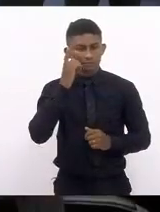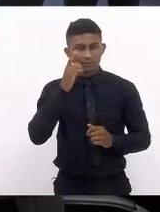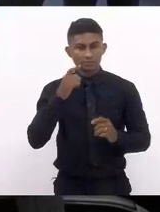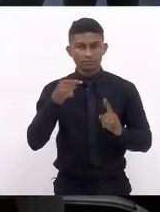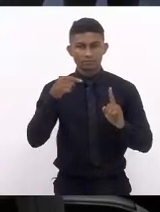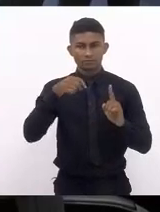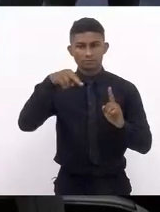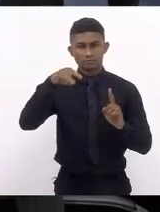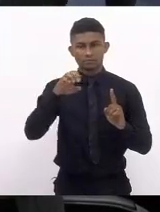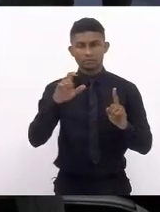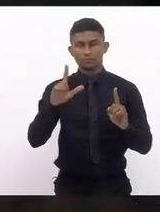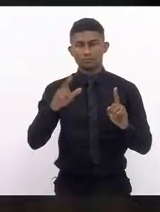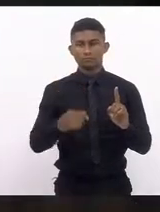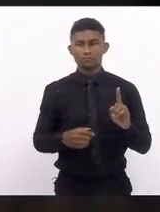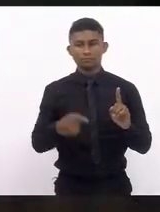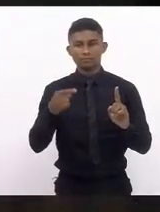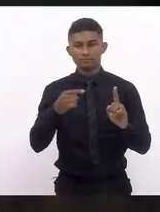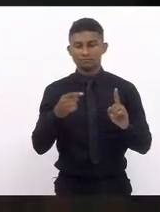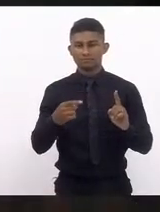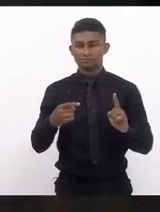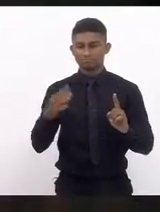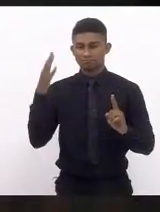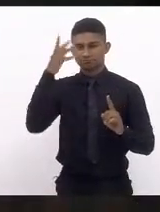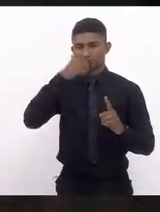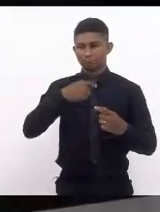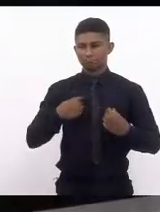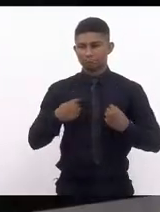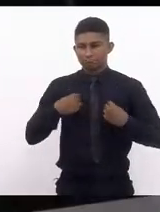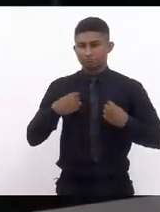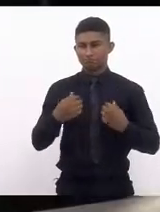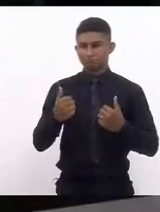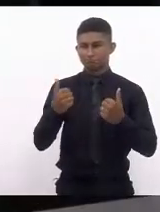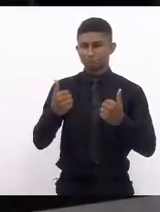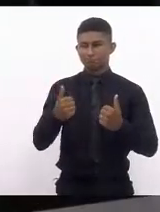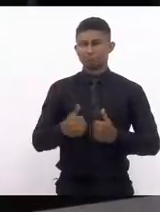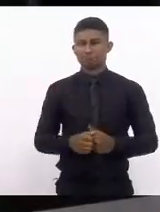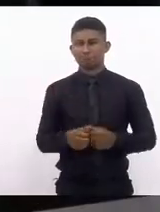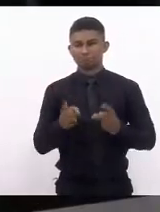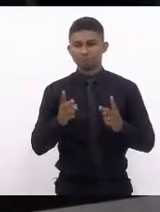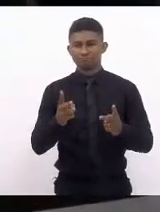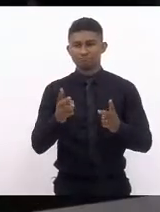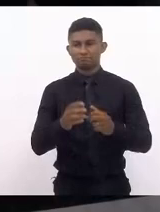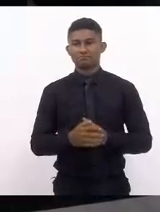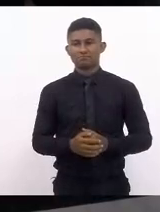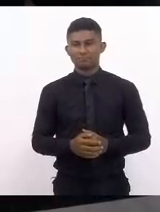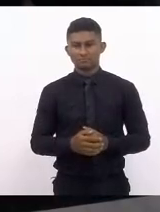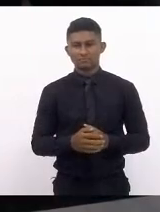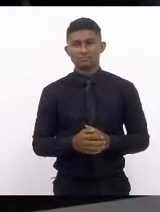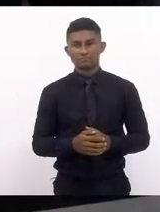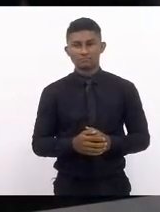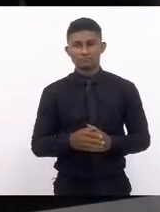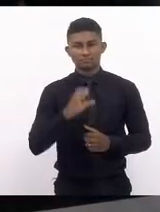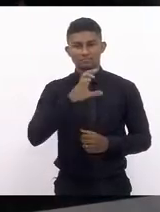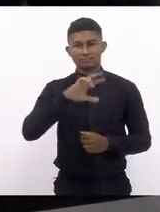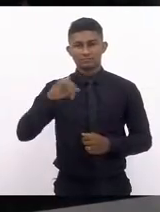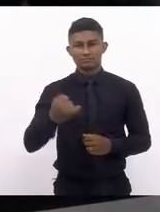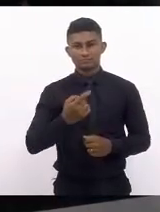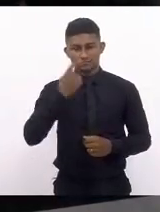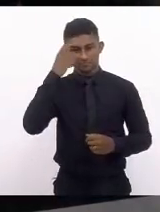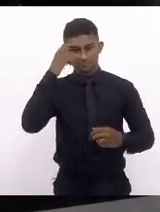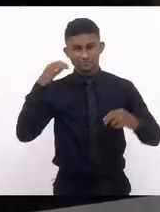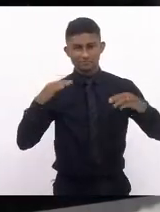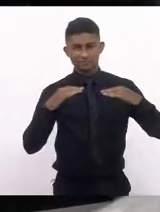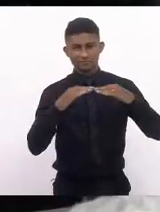sempre muito elegante Presidente acompanha o parecer da ccj